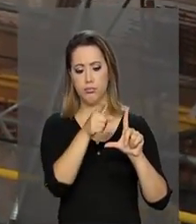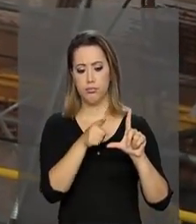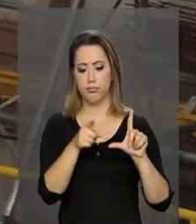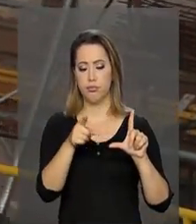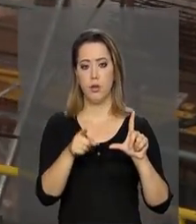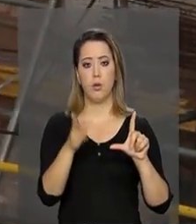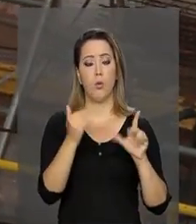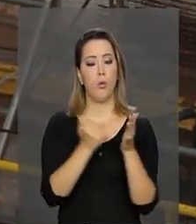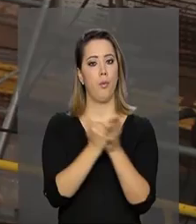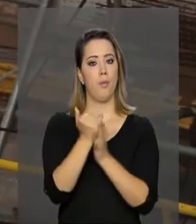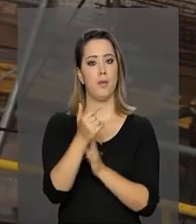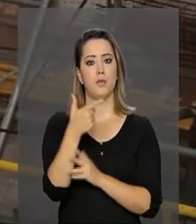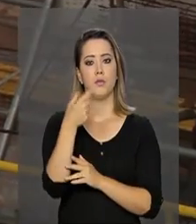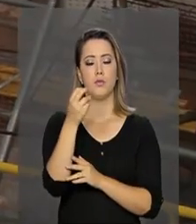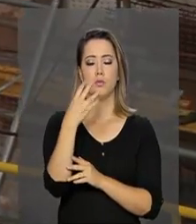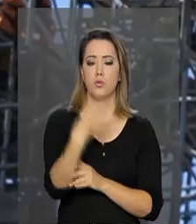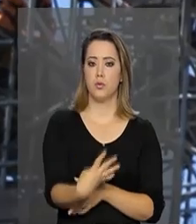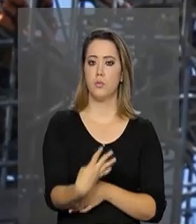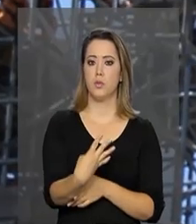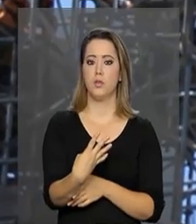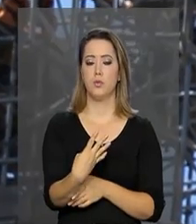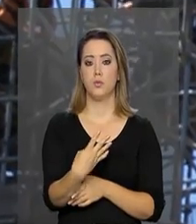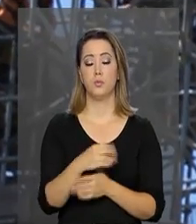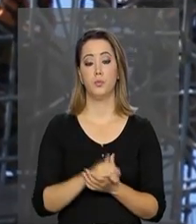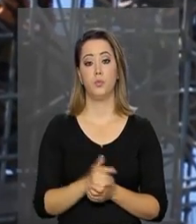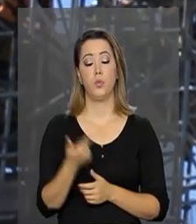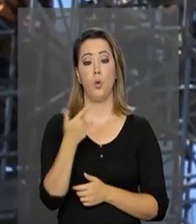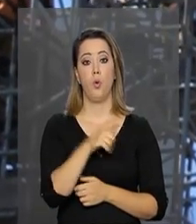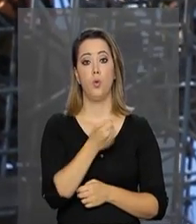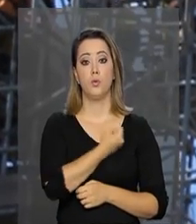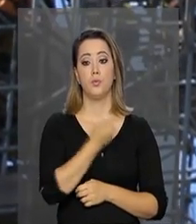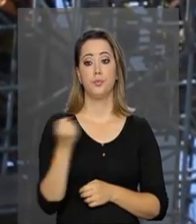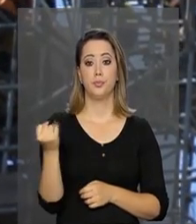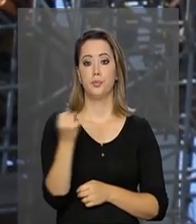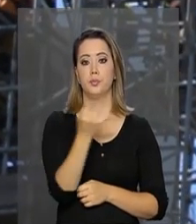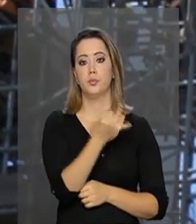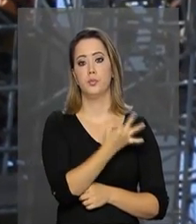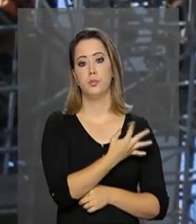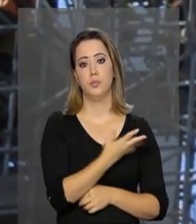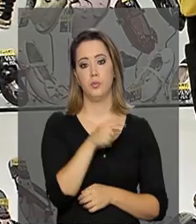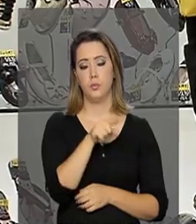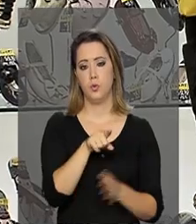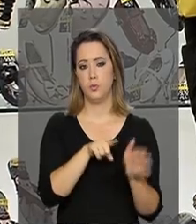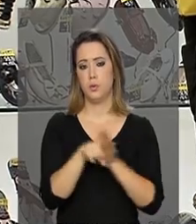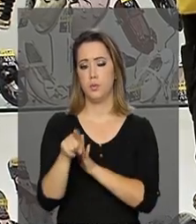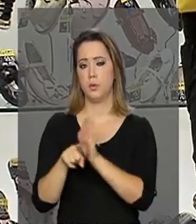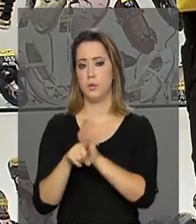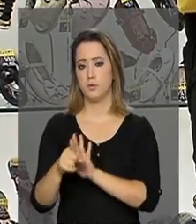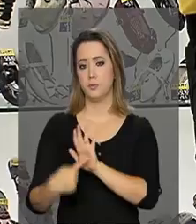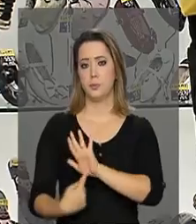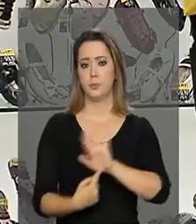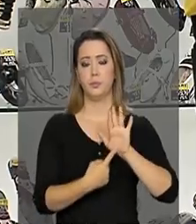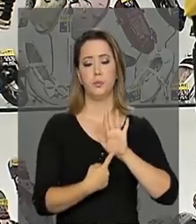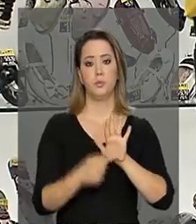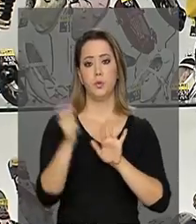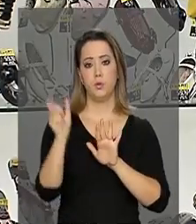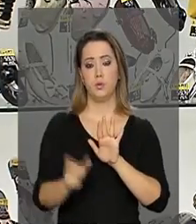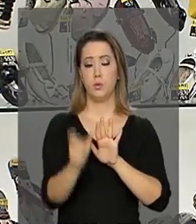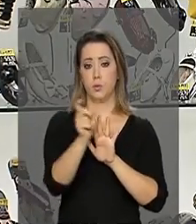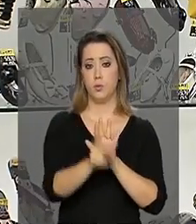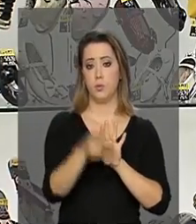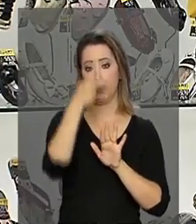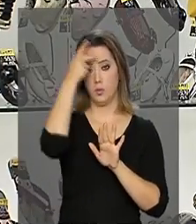desde o final de 2014 outros números do levantamento do IBGE mostram que o número de